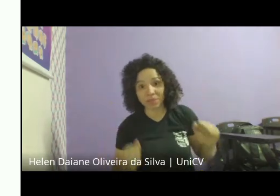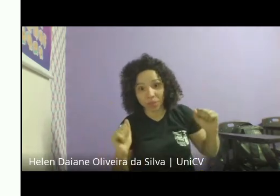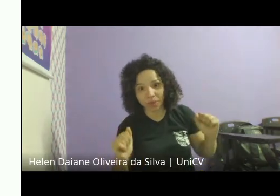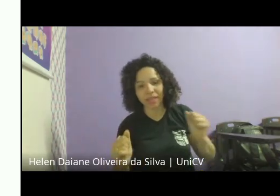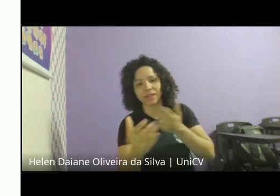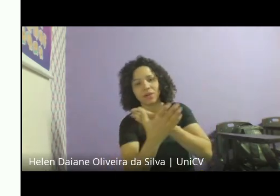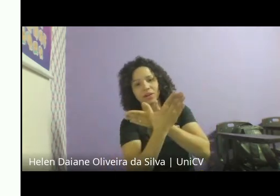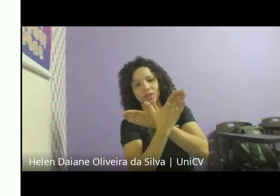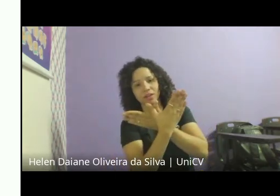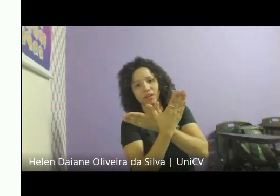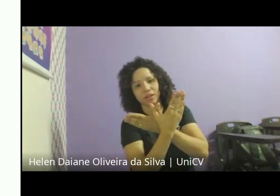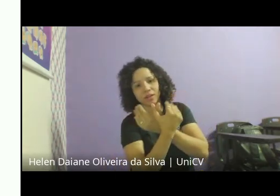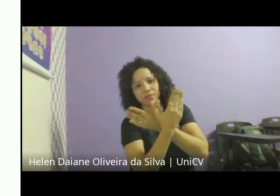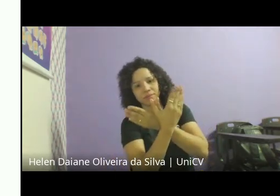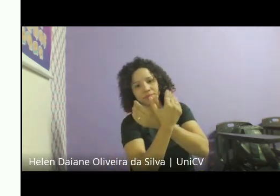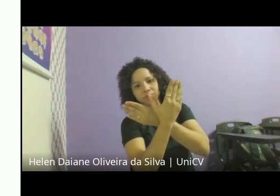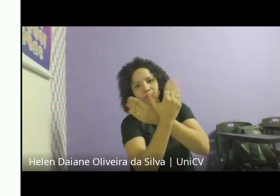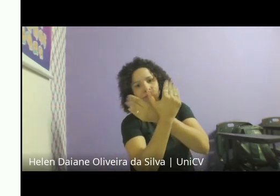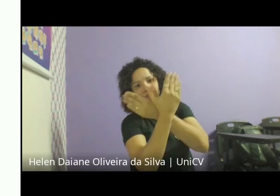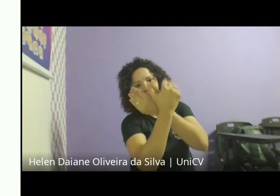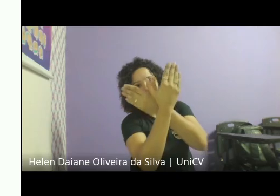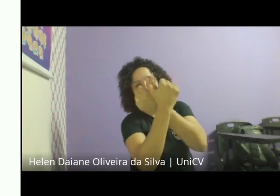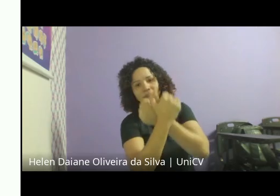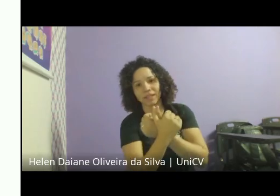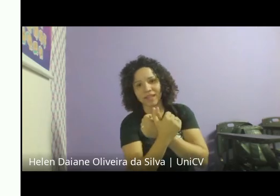para você borboleta, ó.